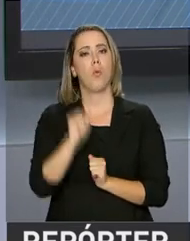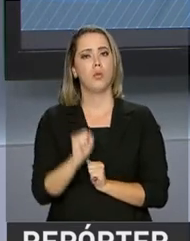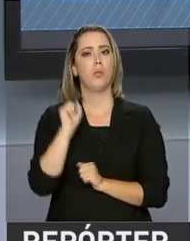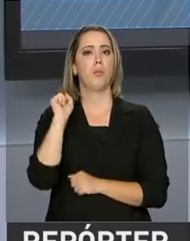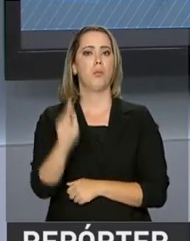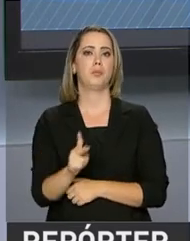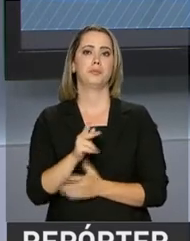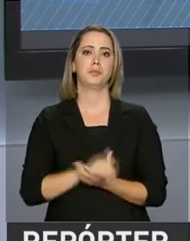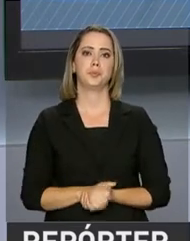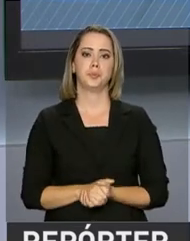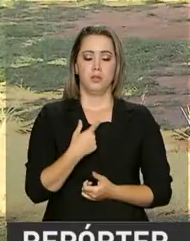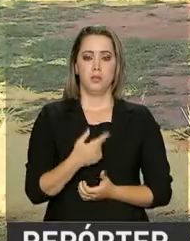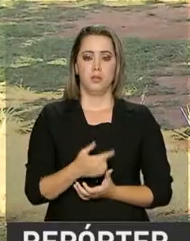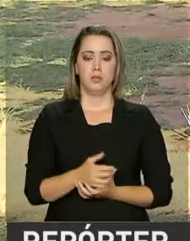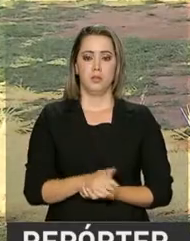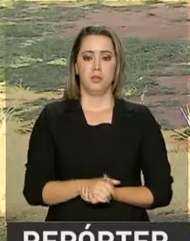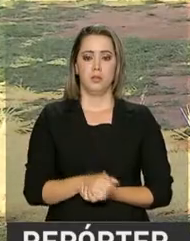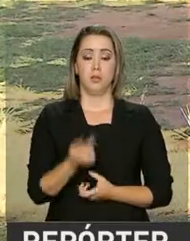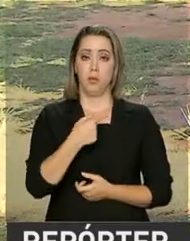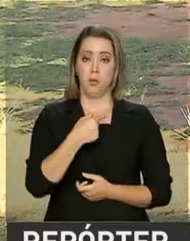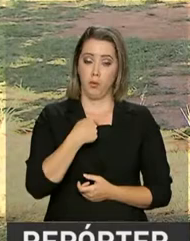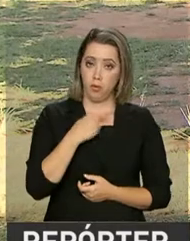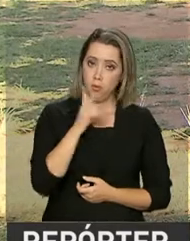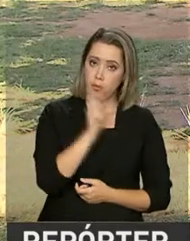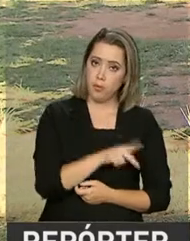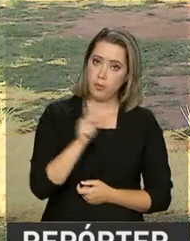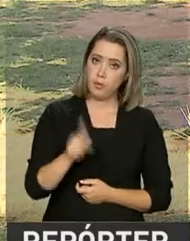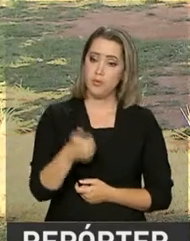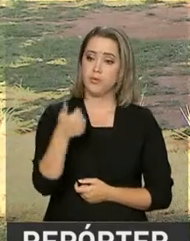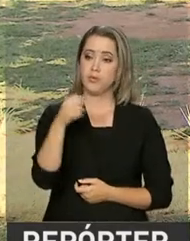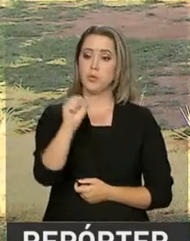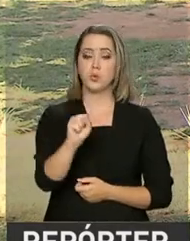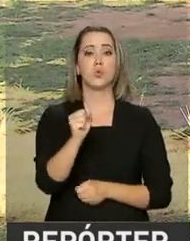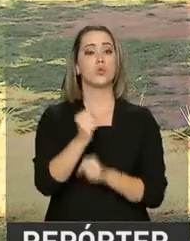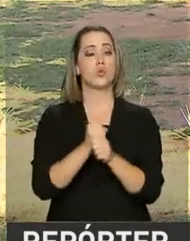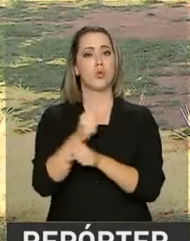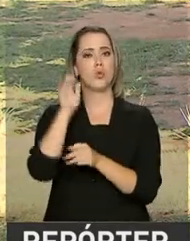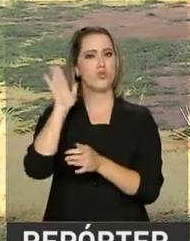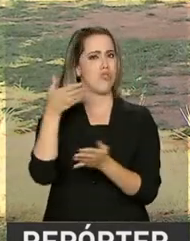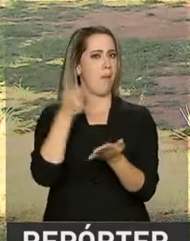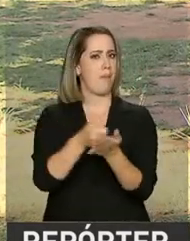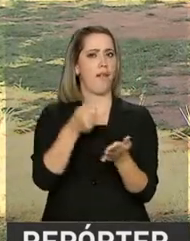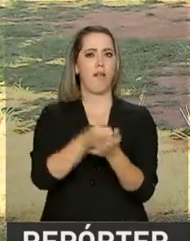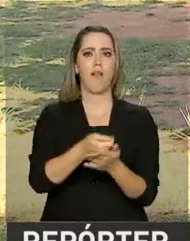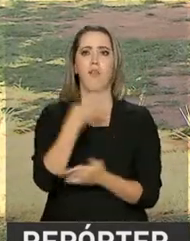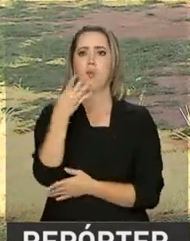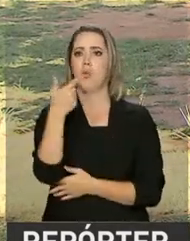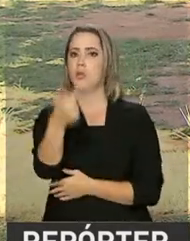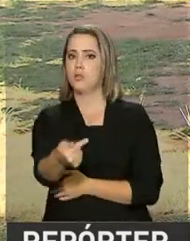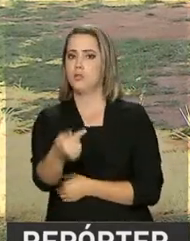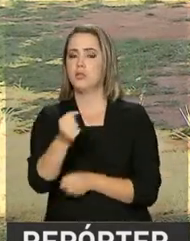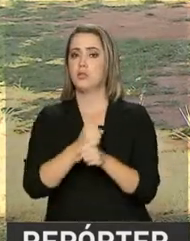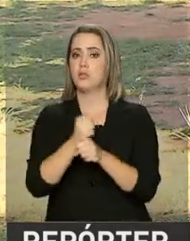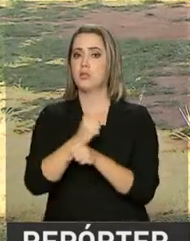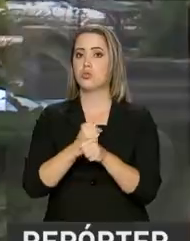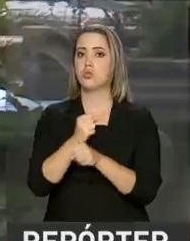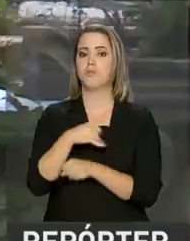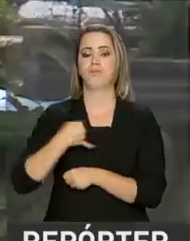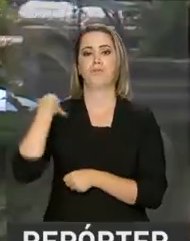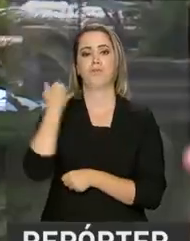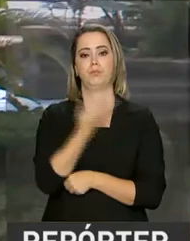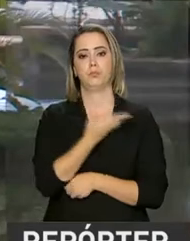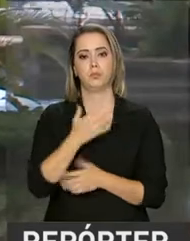aposentar sou professor tem 18 anos de contribuição e 47 anos de idade qualidade poderia apresentar